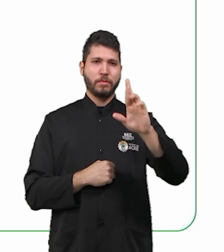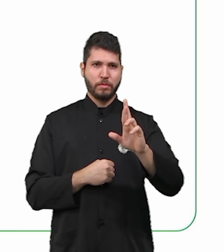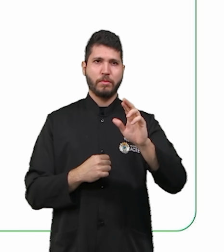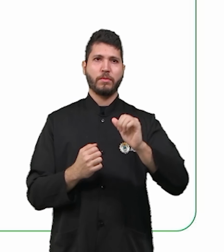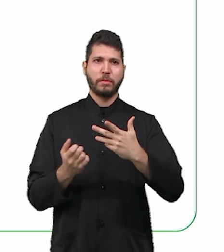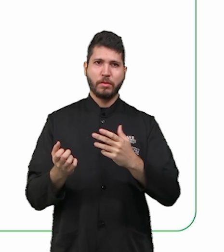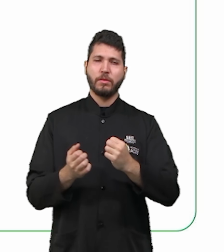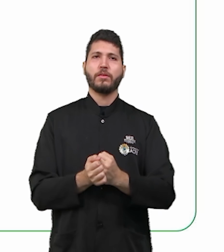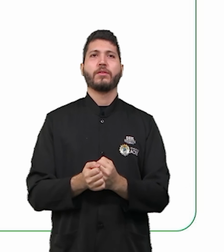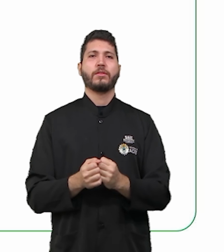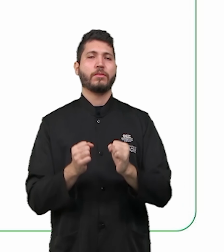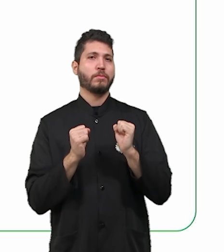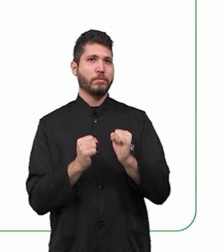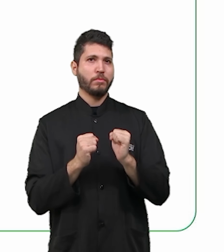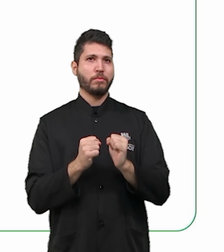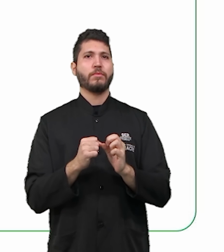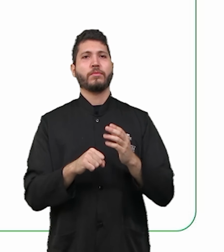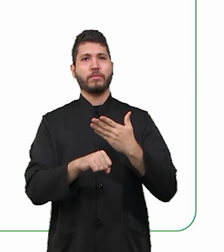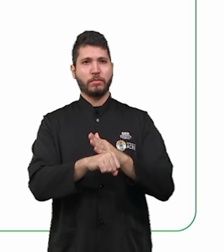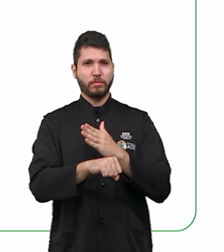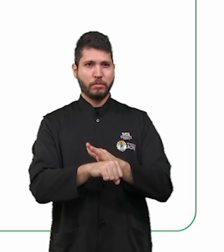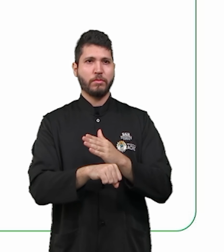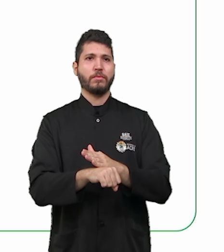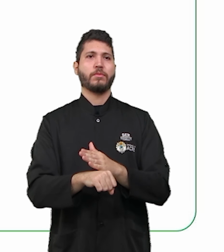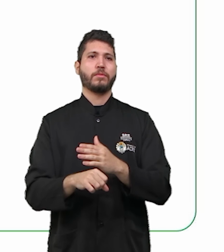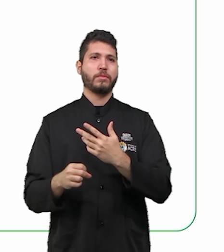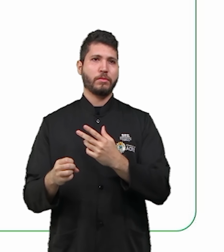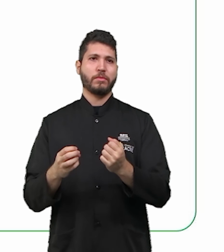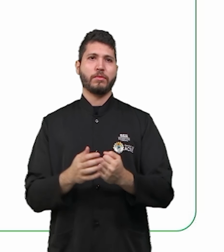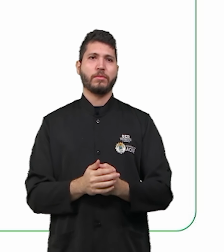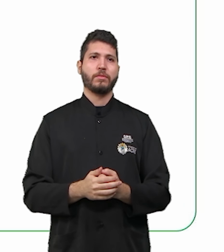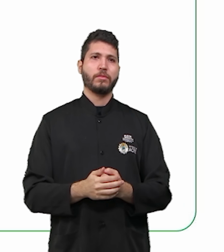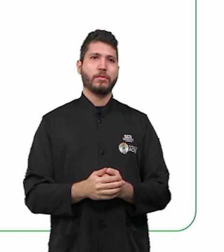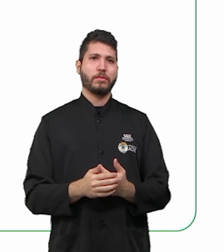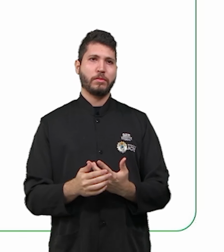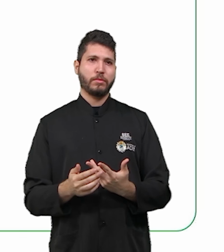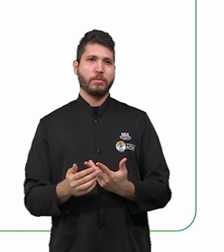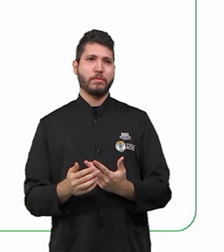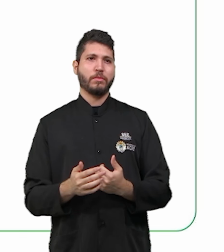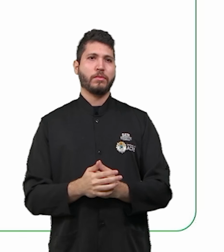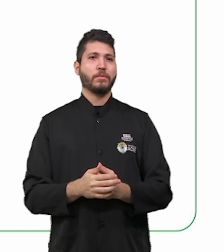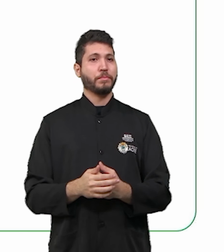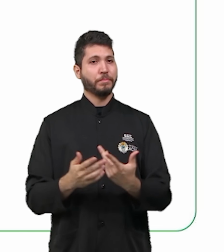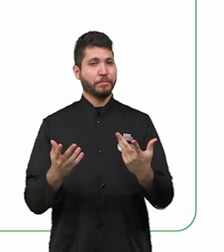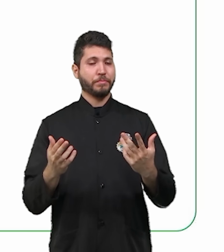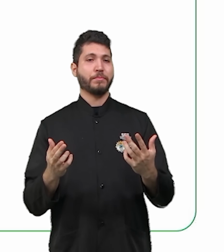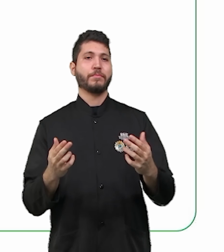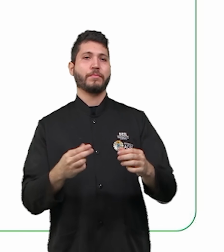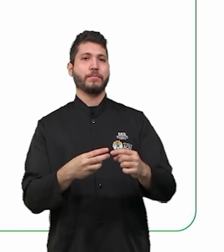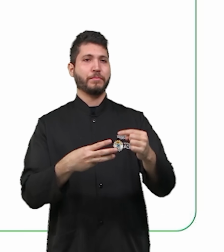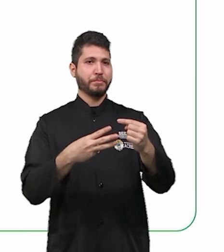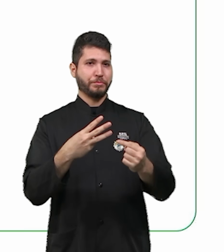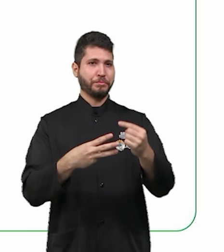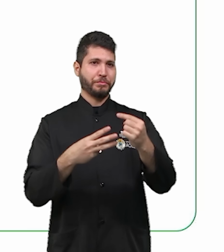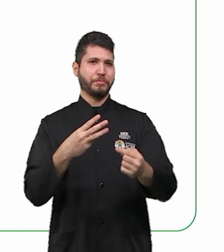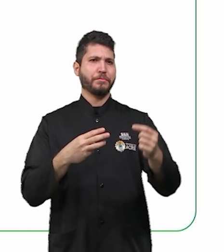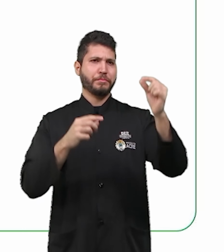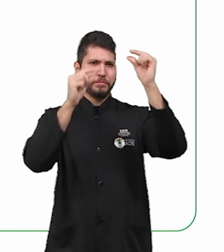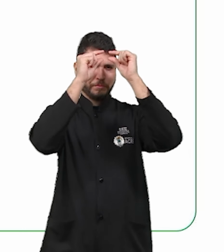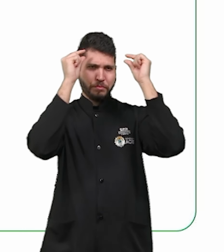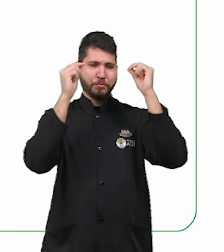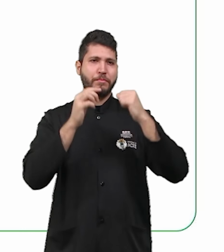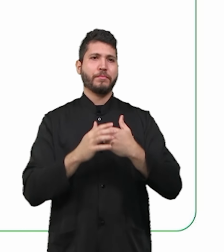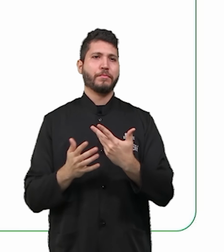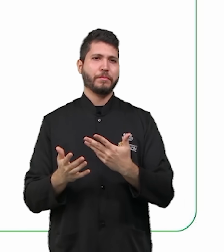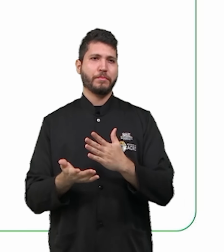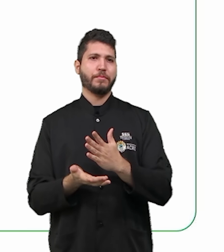essas práticas corporais através de 3 lentes, né? A gente tem aí a questão dos estereótipos, dos preconceitos, das relações de poder, mas que eu